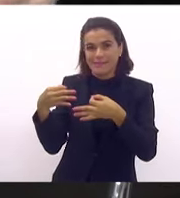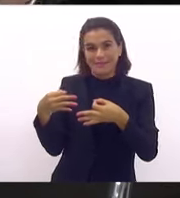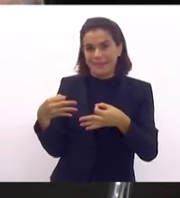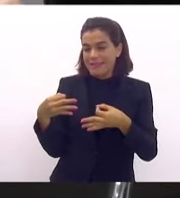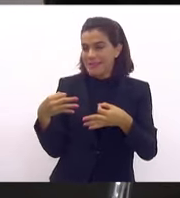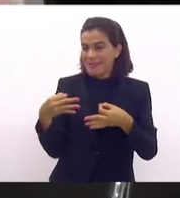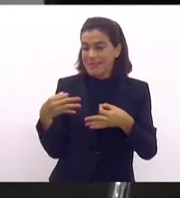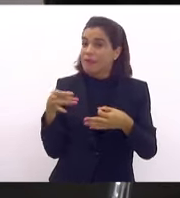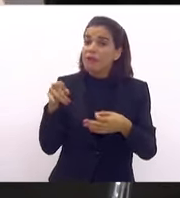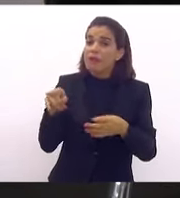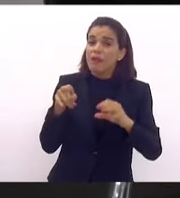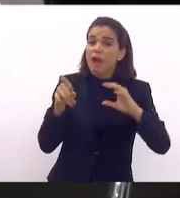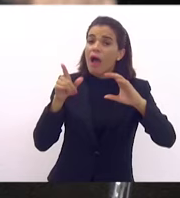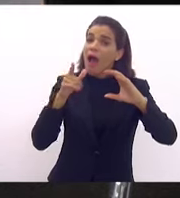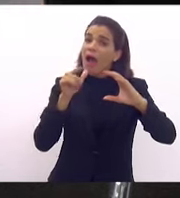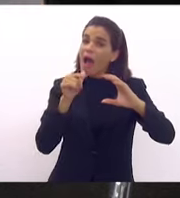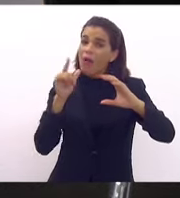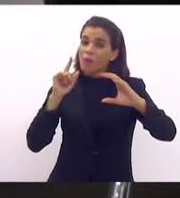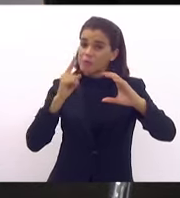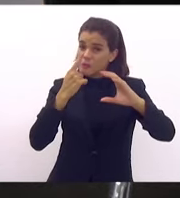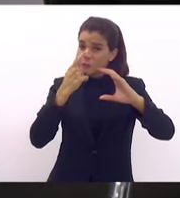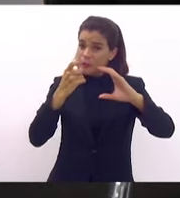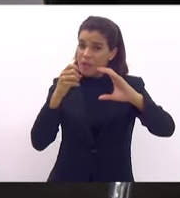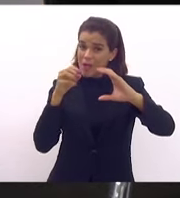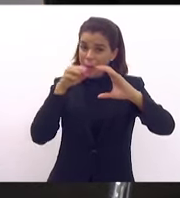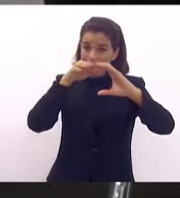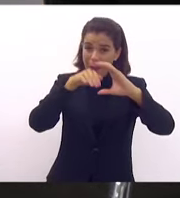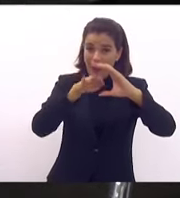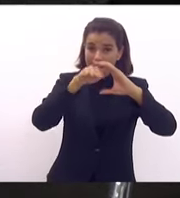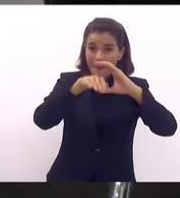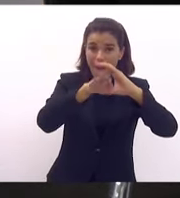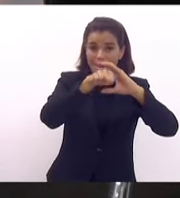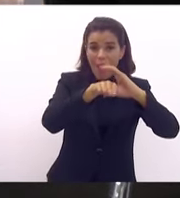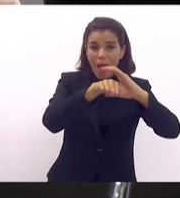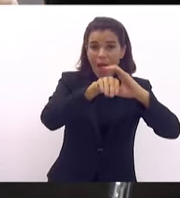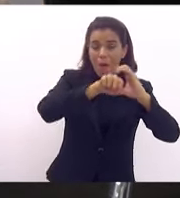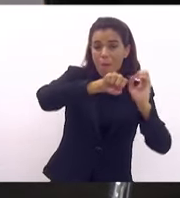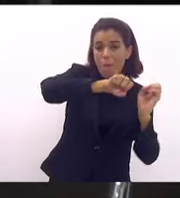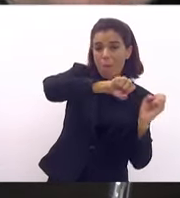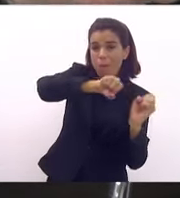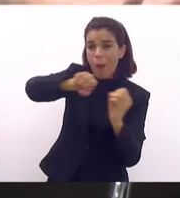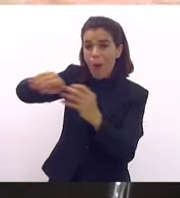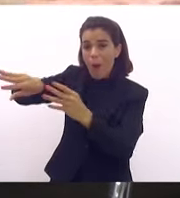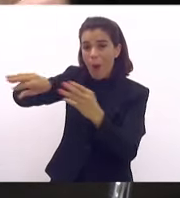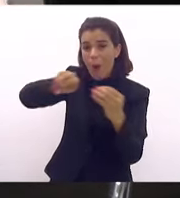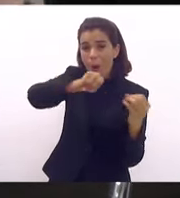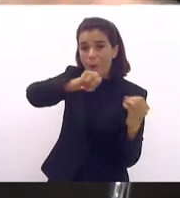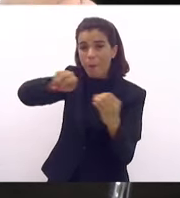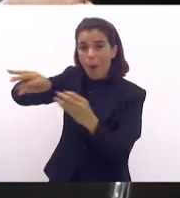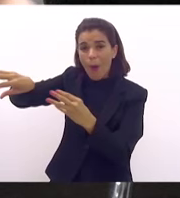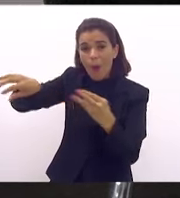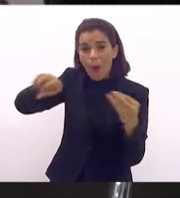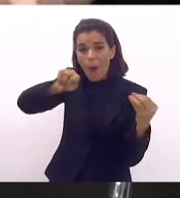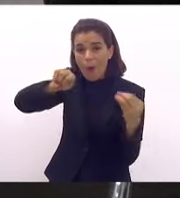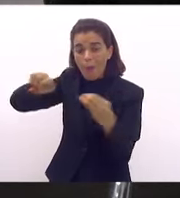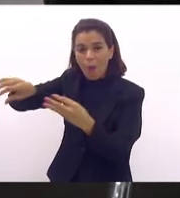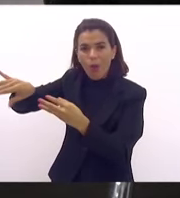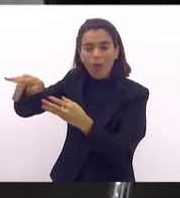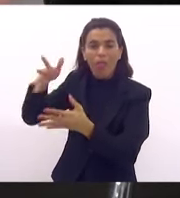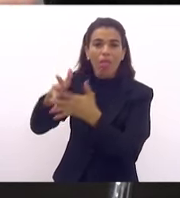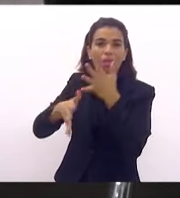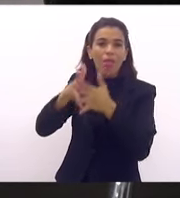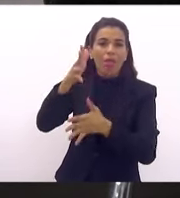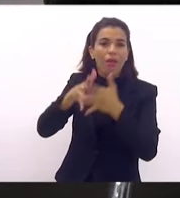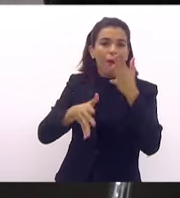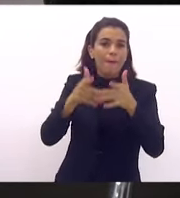na verdade, você está tirando o esgoto de um lado e botando no outro. Né? E, além do mais, sobrecarregando para problemas